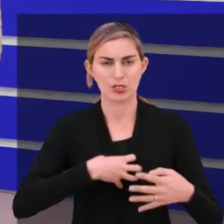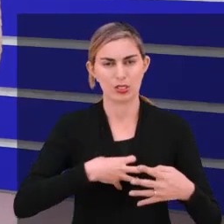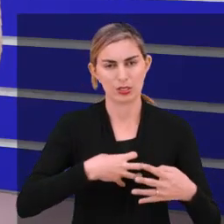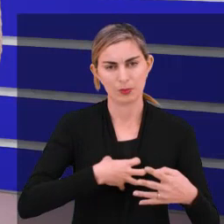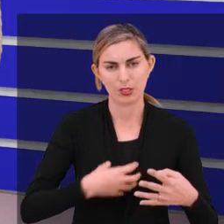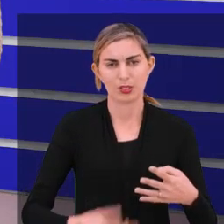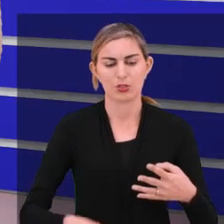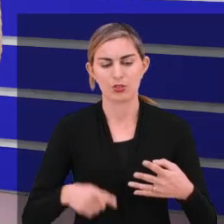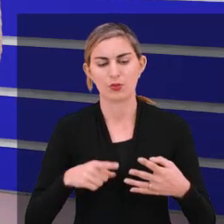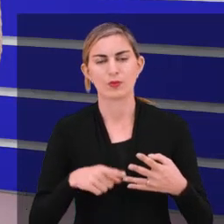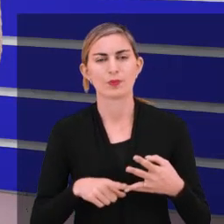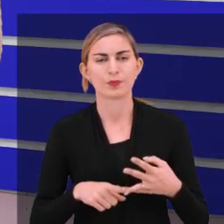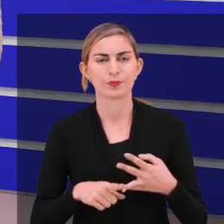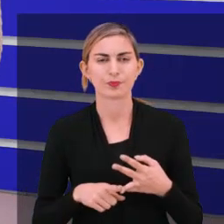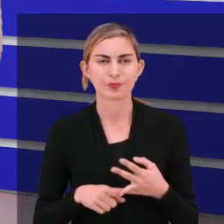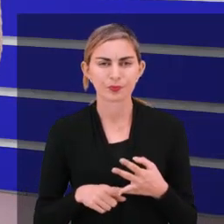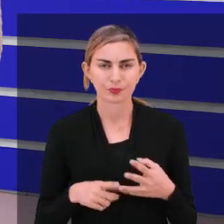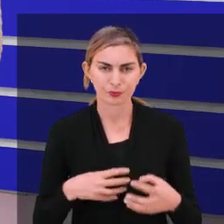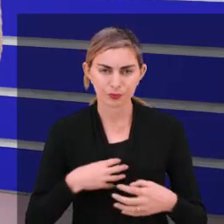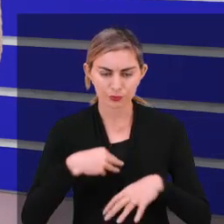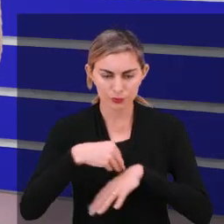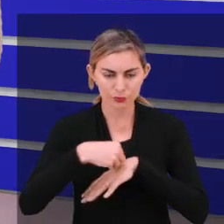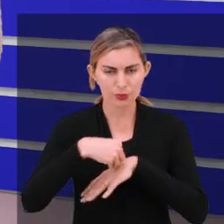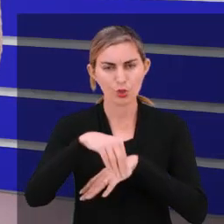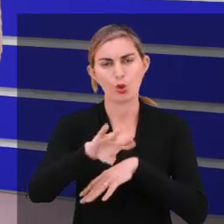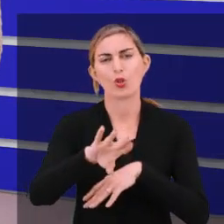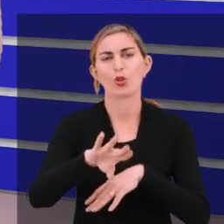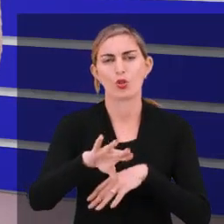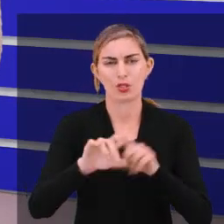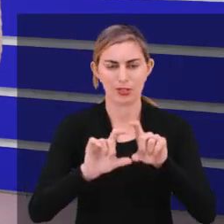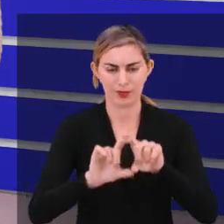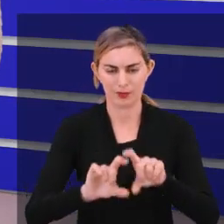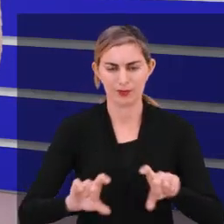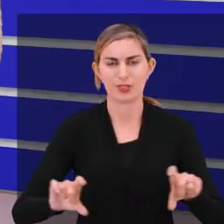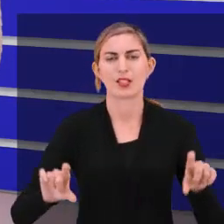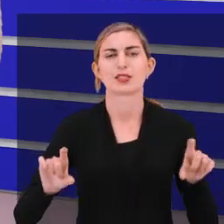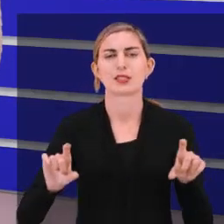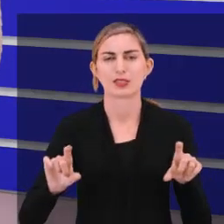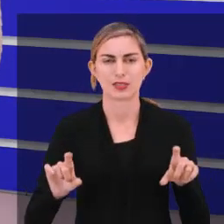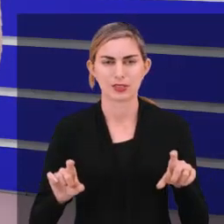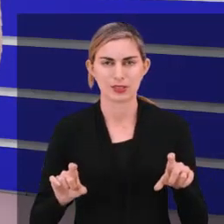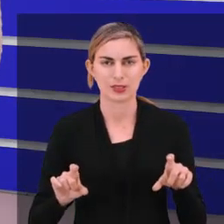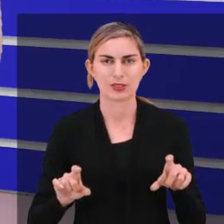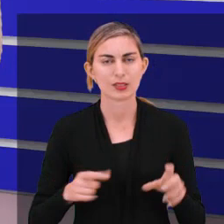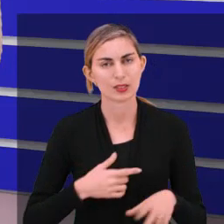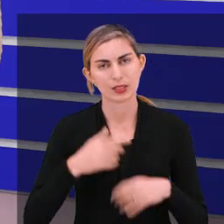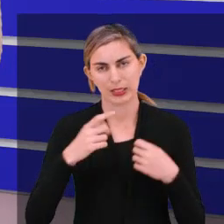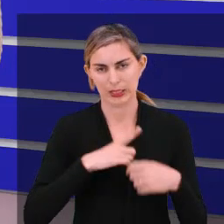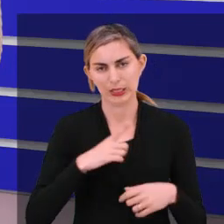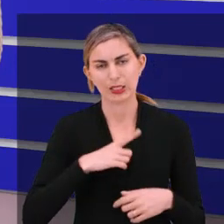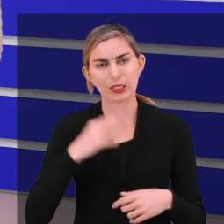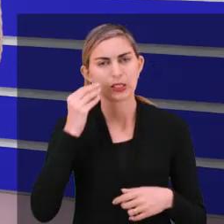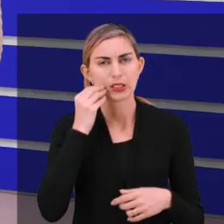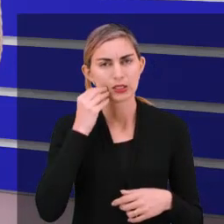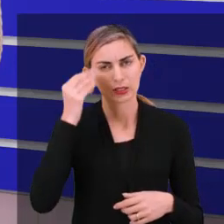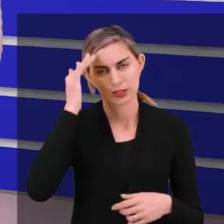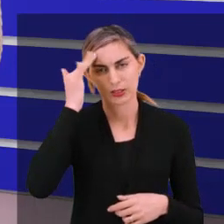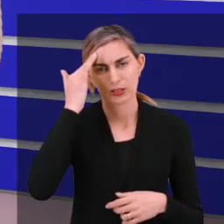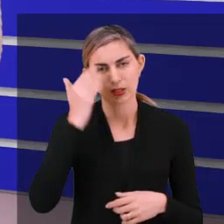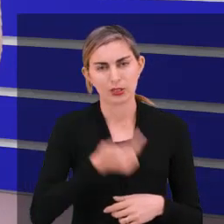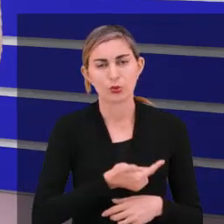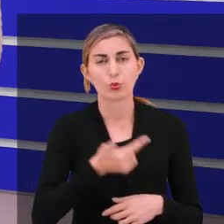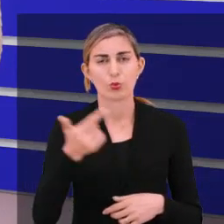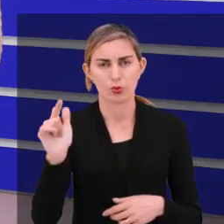Sentimento, né? Então ele coloca tudo isso nas frases e tenta entender o